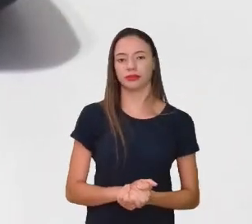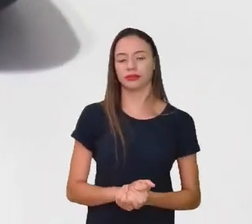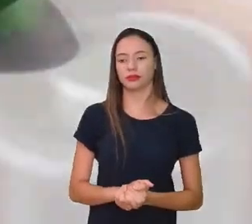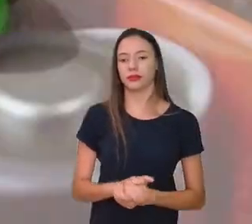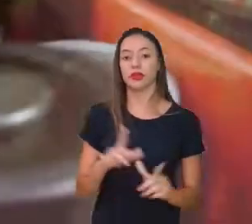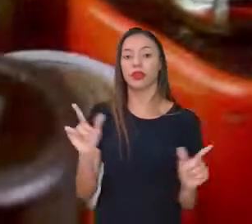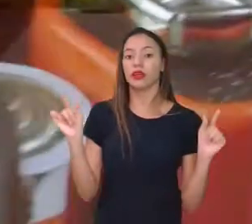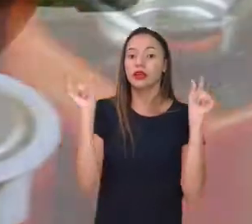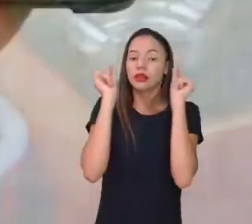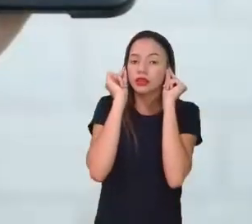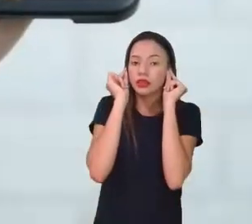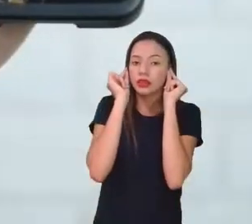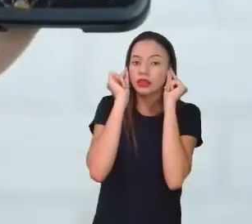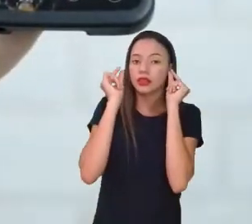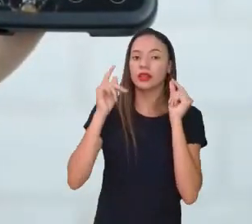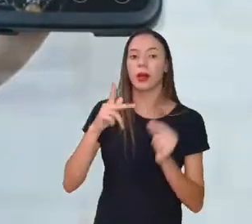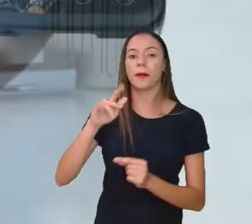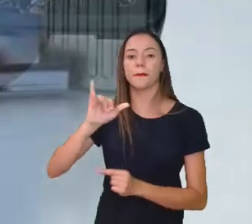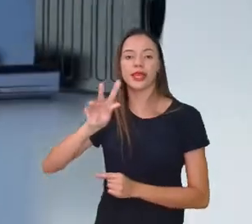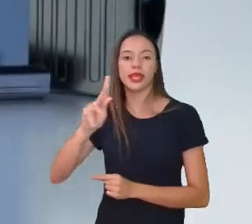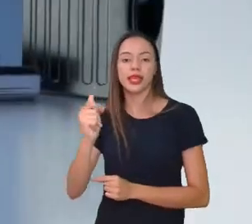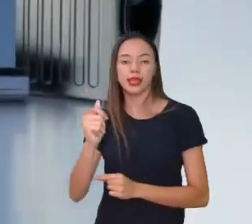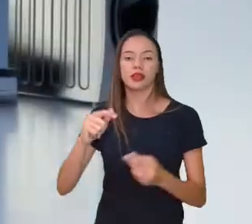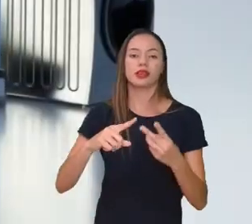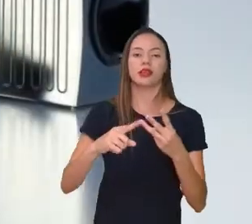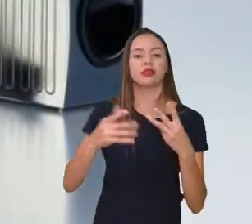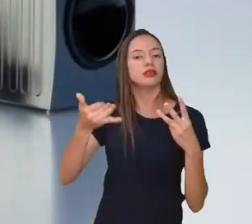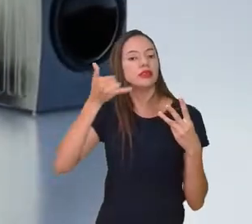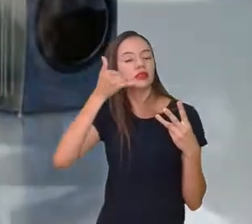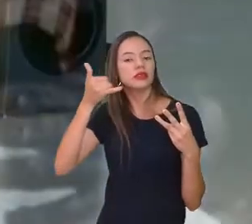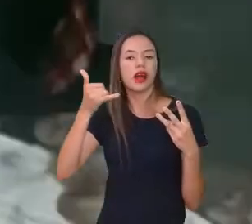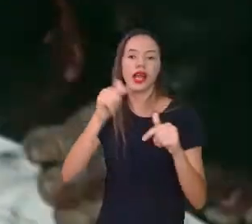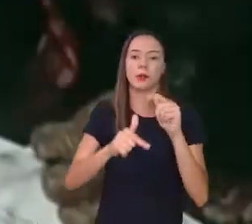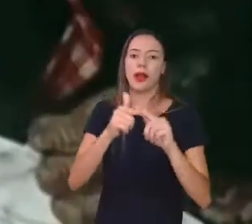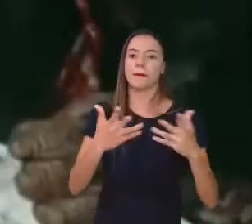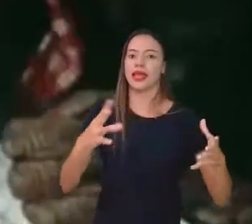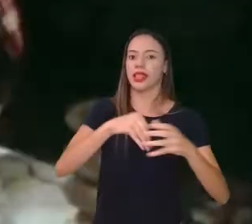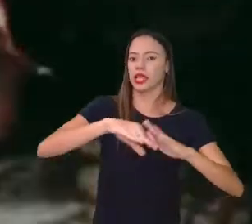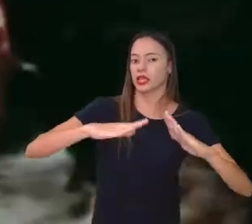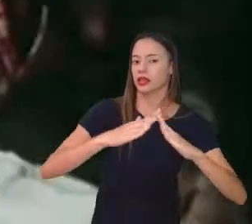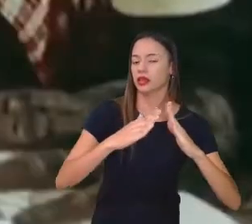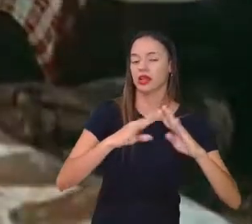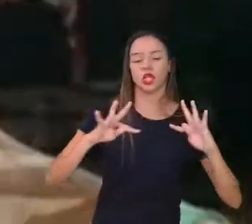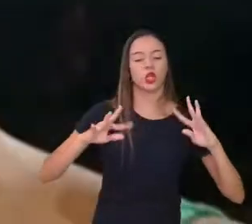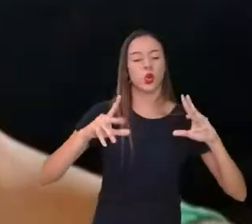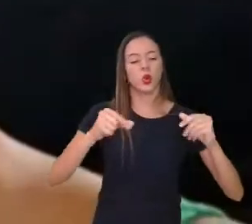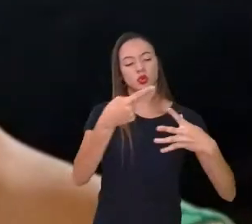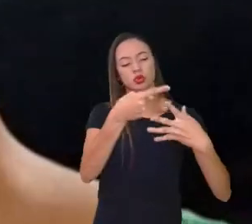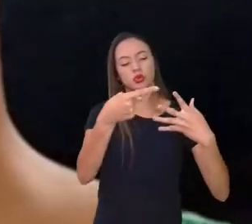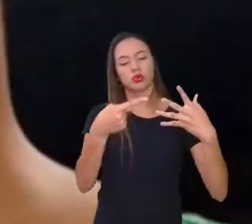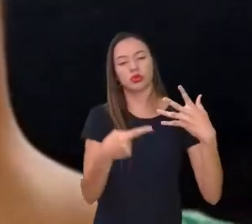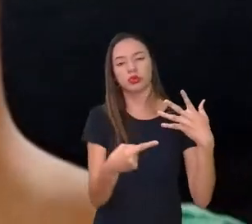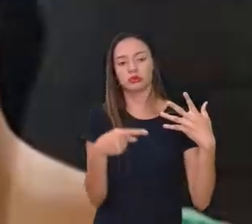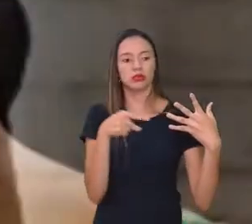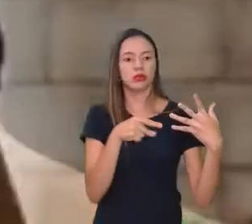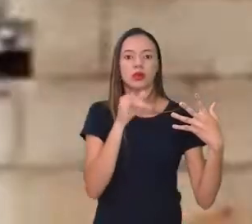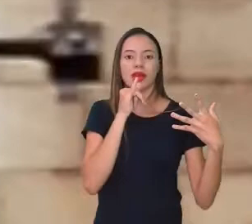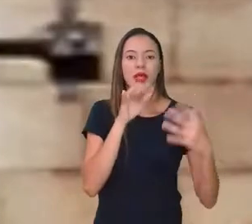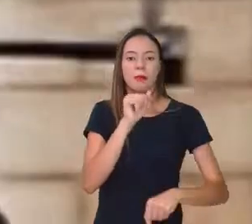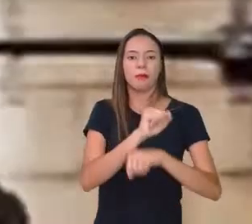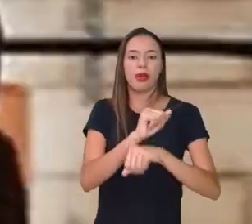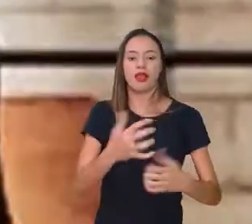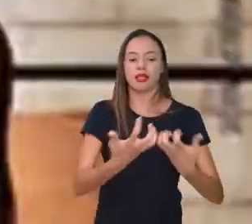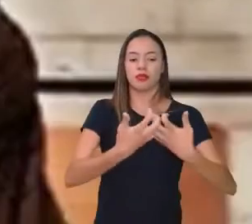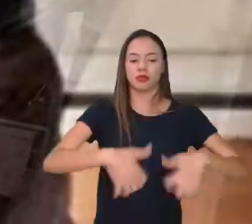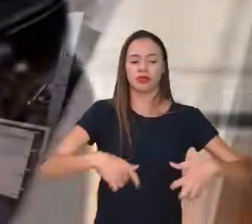Fones de ouvido, pilhas, celulares, eletrodomésticos, todos esses utensílios, quando deixam de funcionar